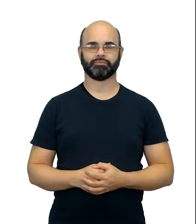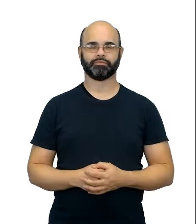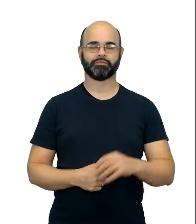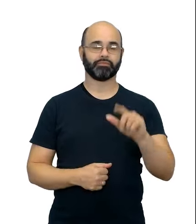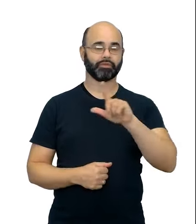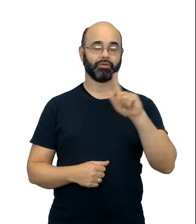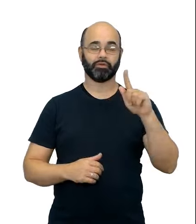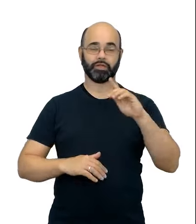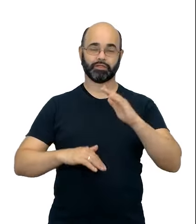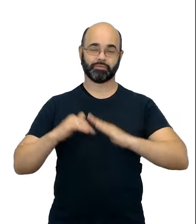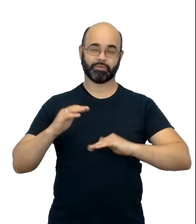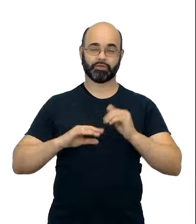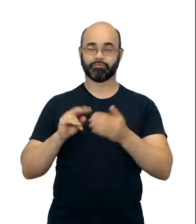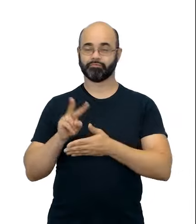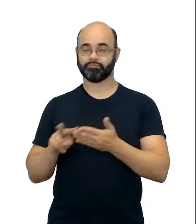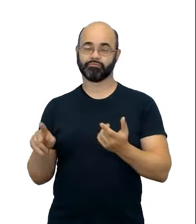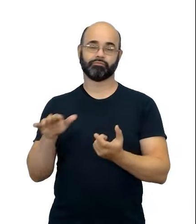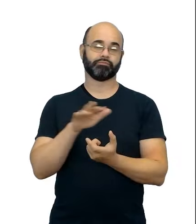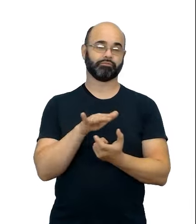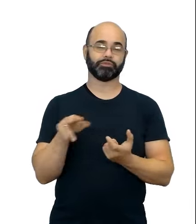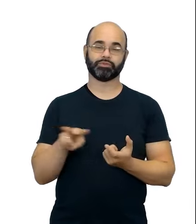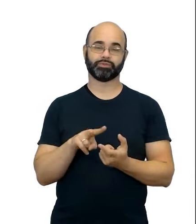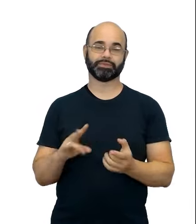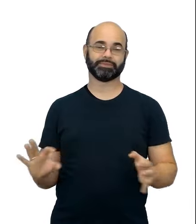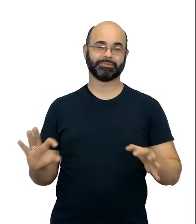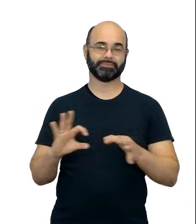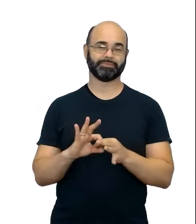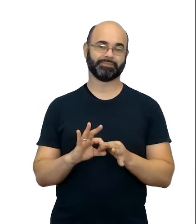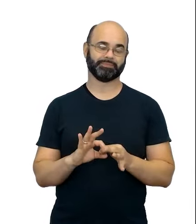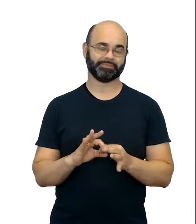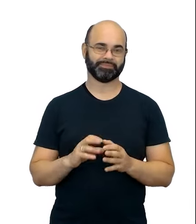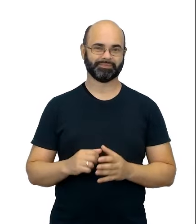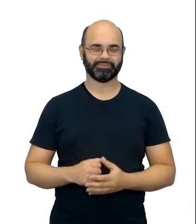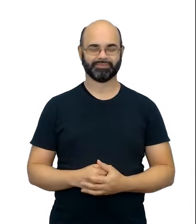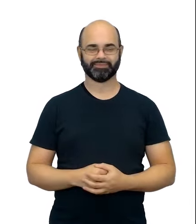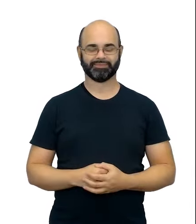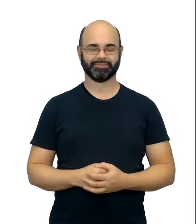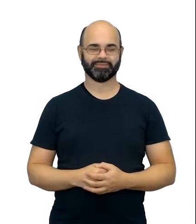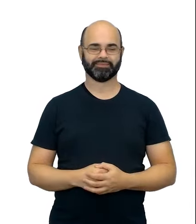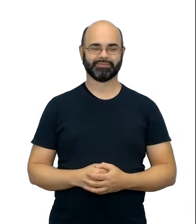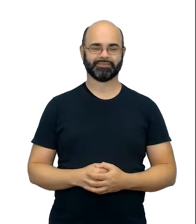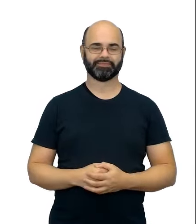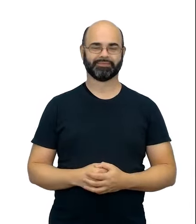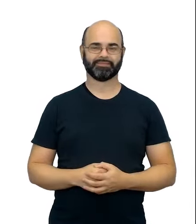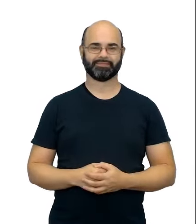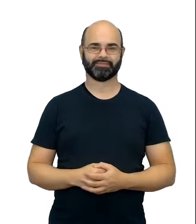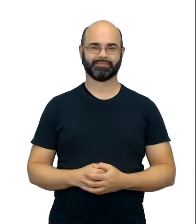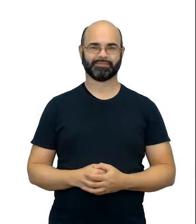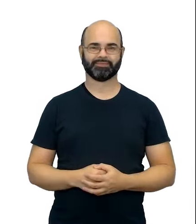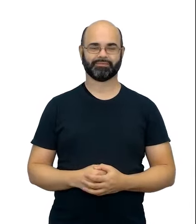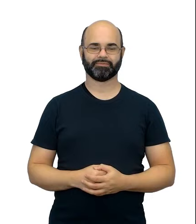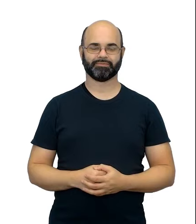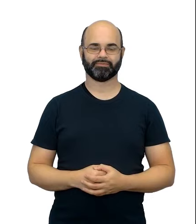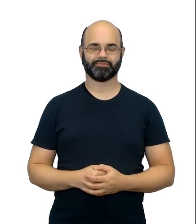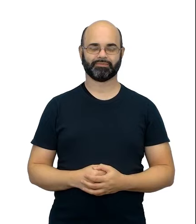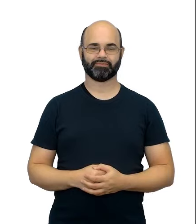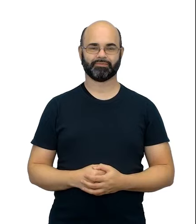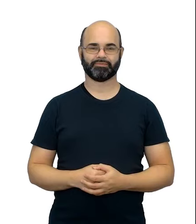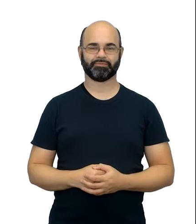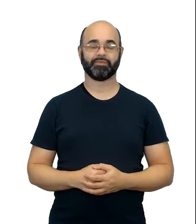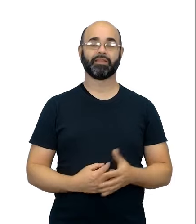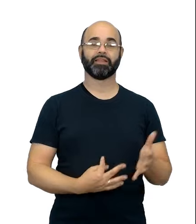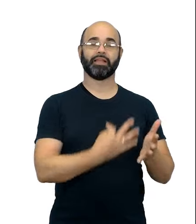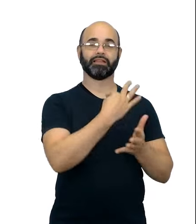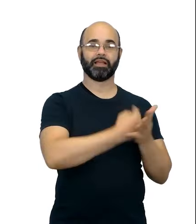em si. Então, leitura e letramento caminham juntos. E o contato dos estudantes com os gêneros